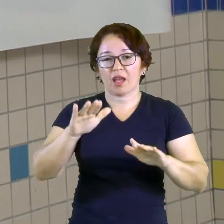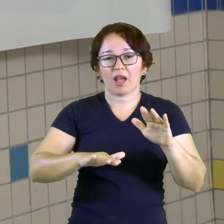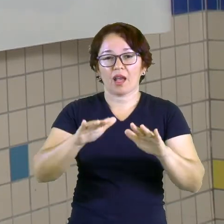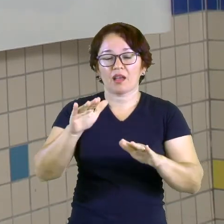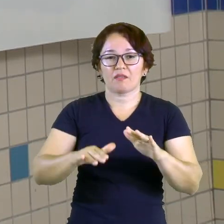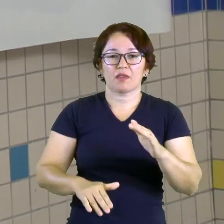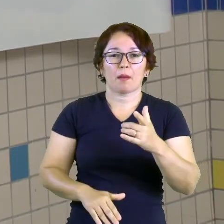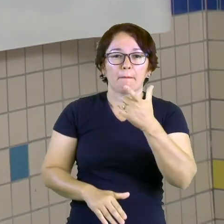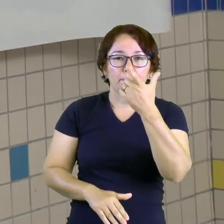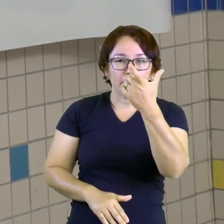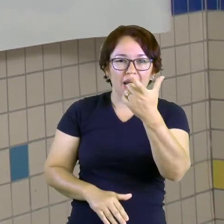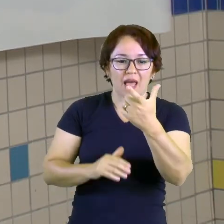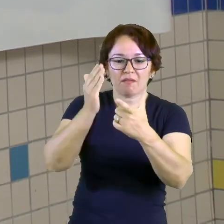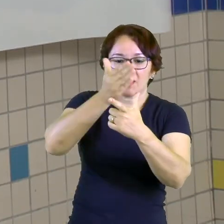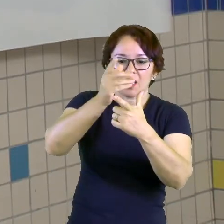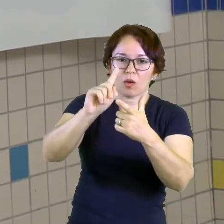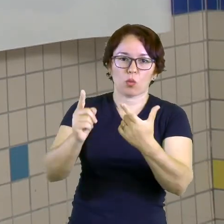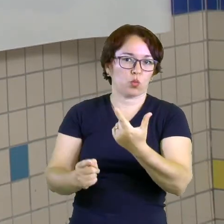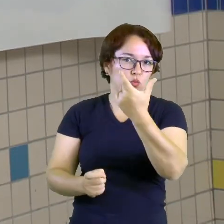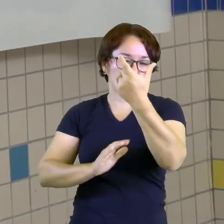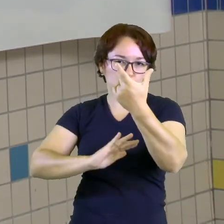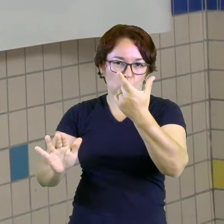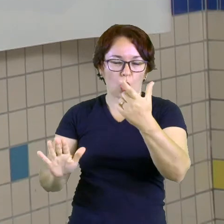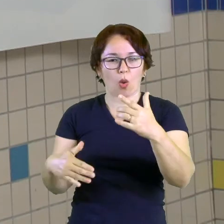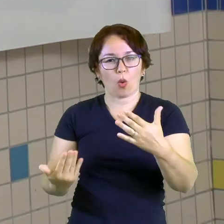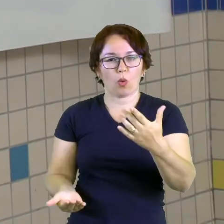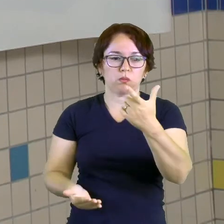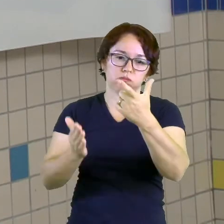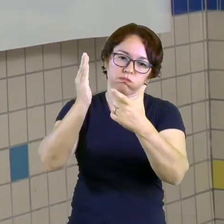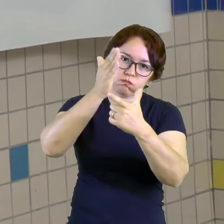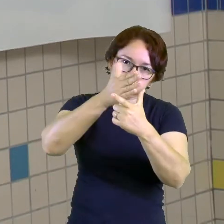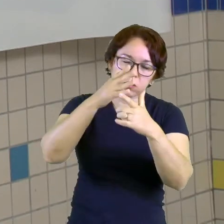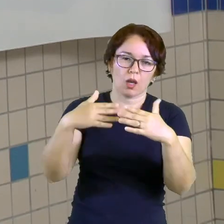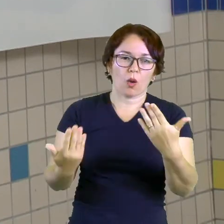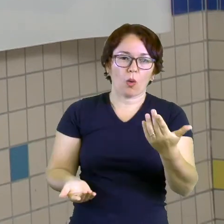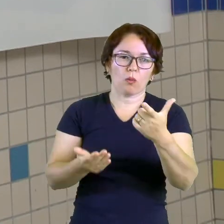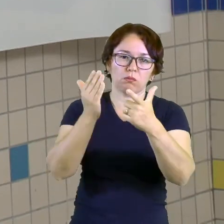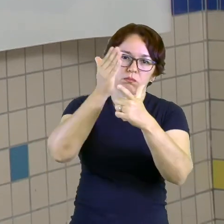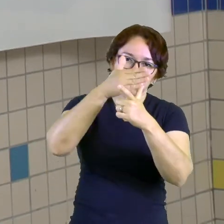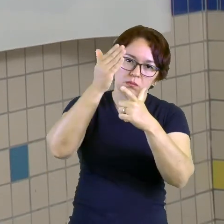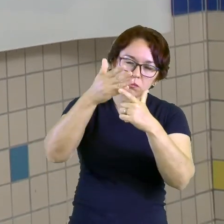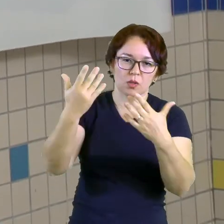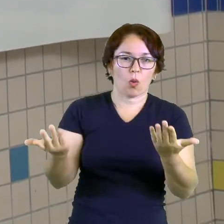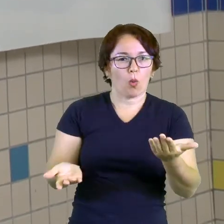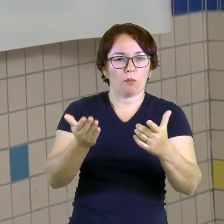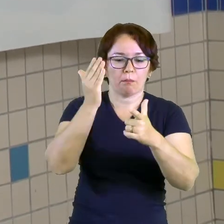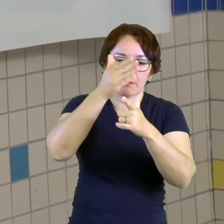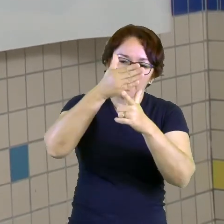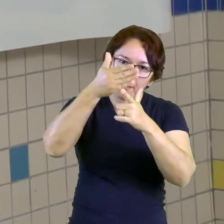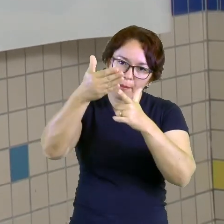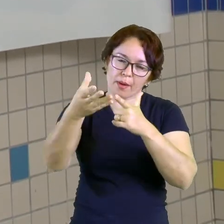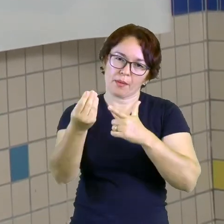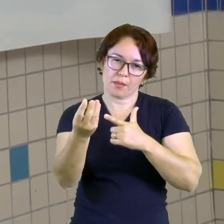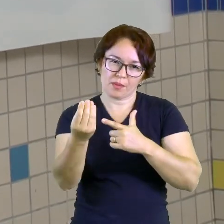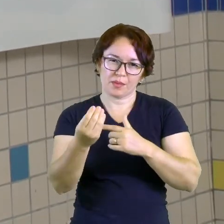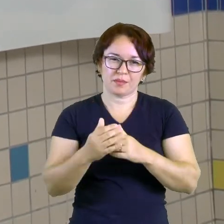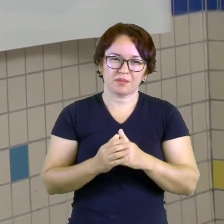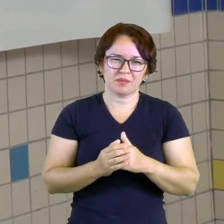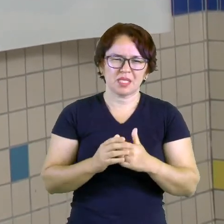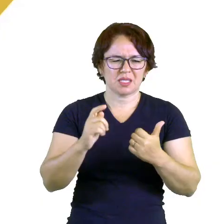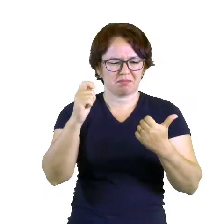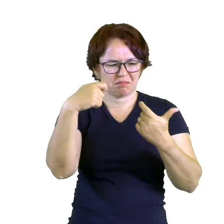2, 3, 4, 5 e outras bem maiores, né? Assim? E será que essas palavras têm uma